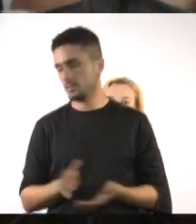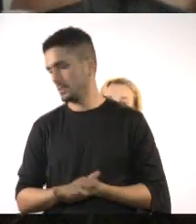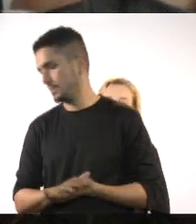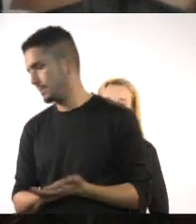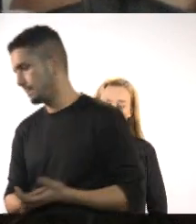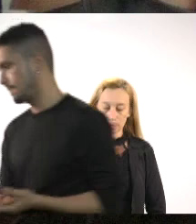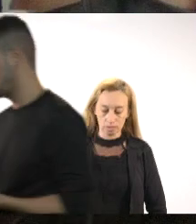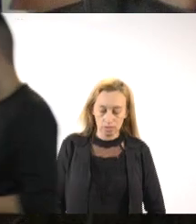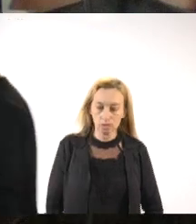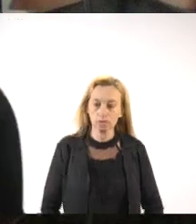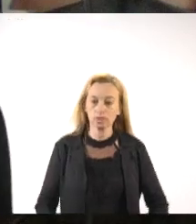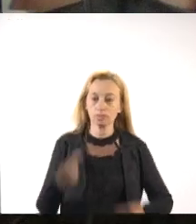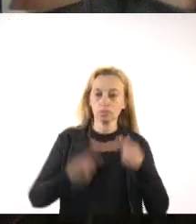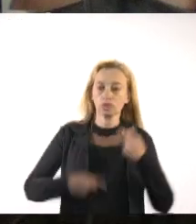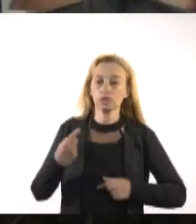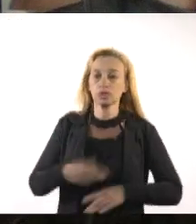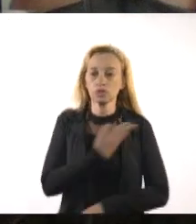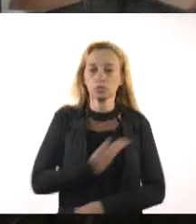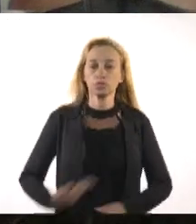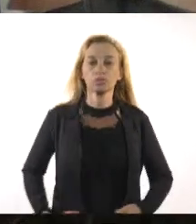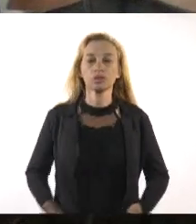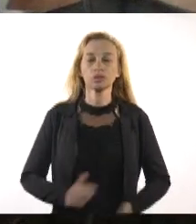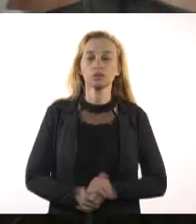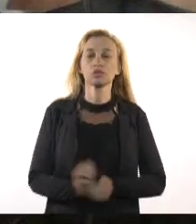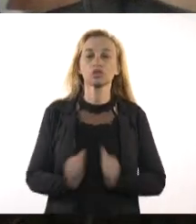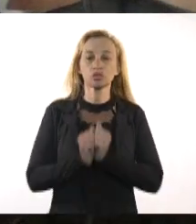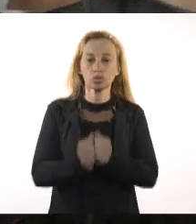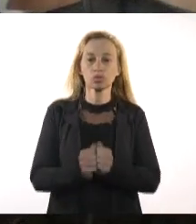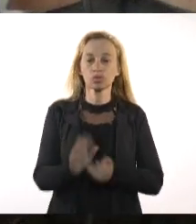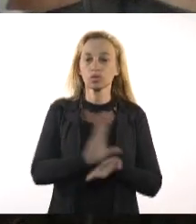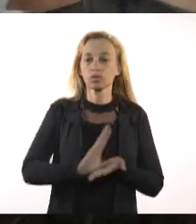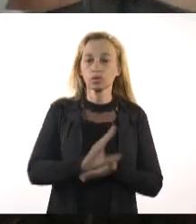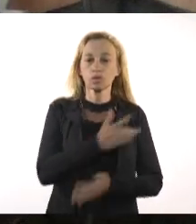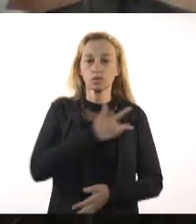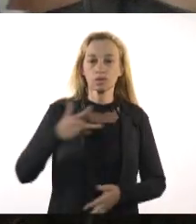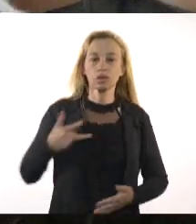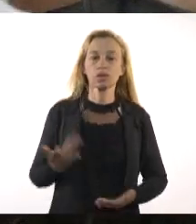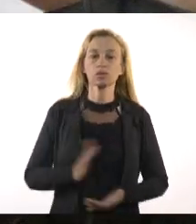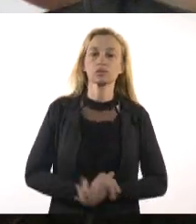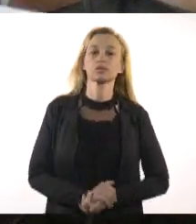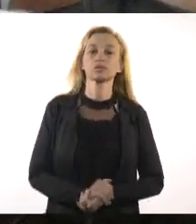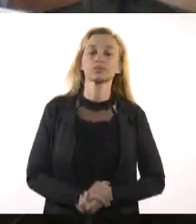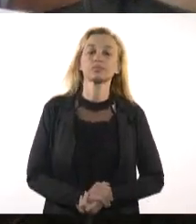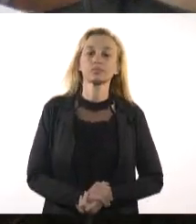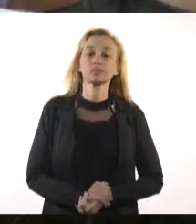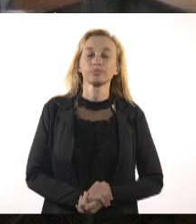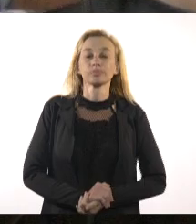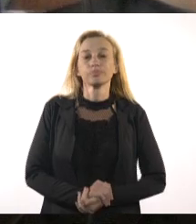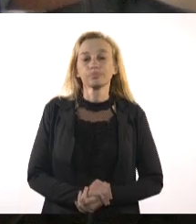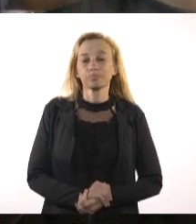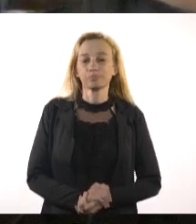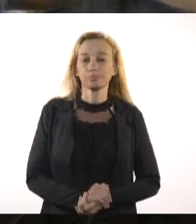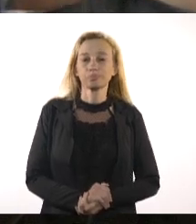formulações de políticas públicas junto aos conselhos de saúde à luz da palavra de Deus.